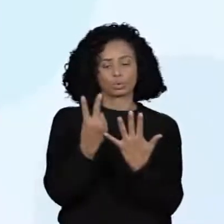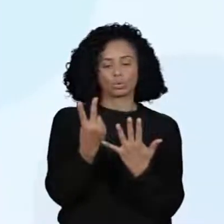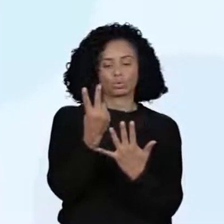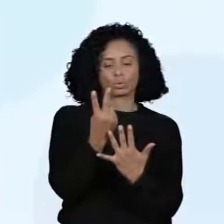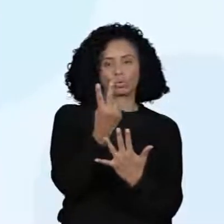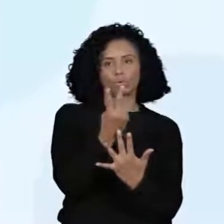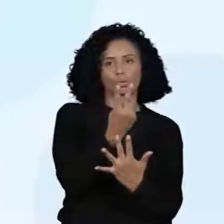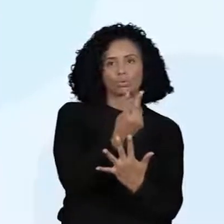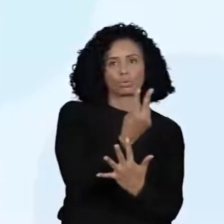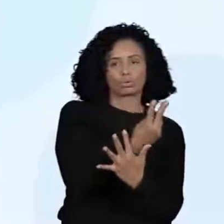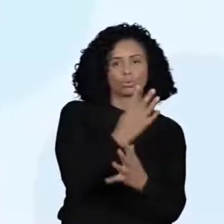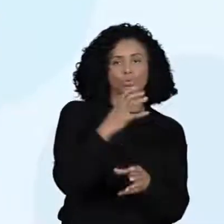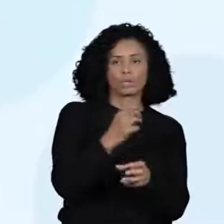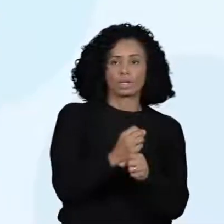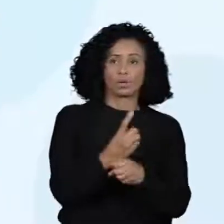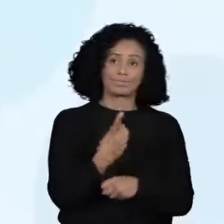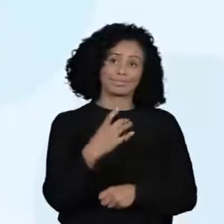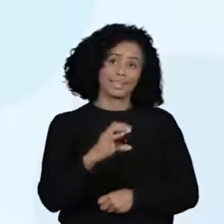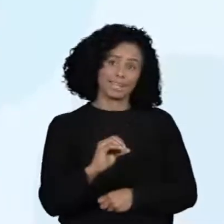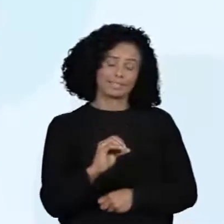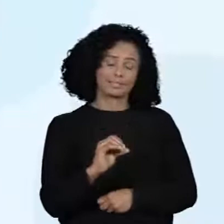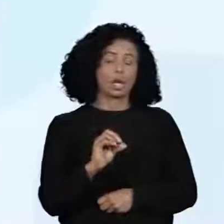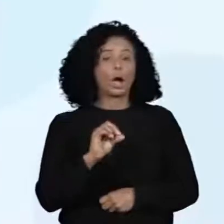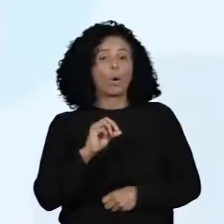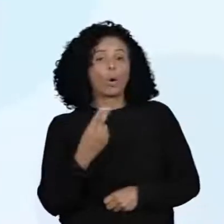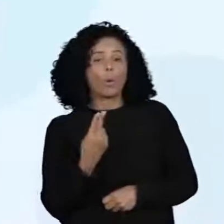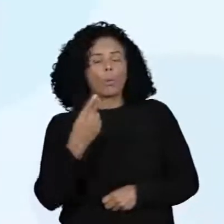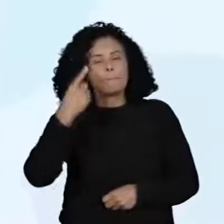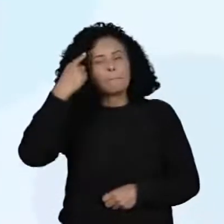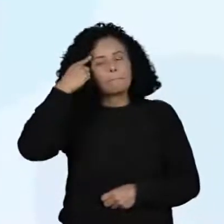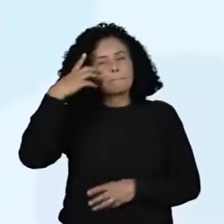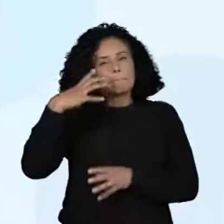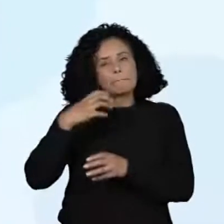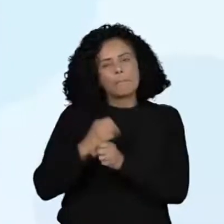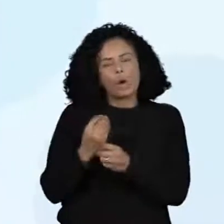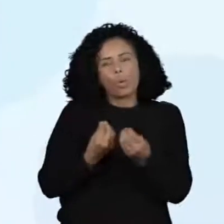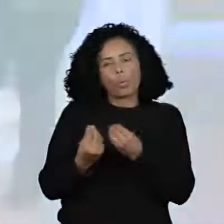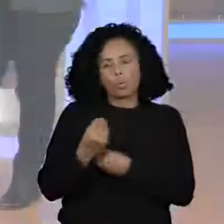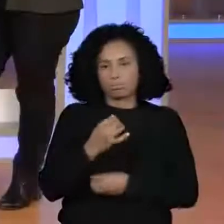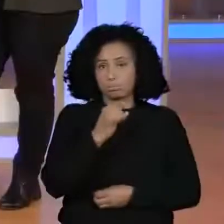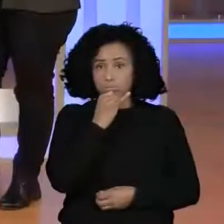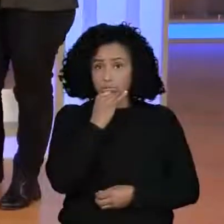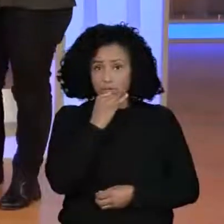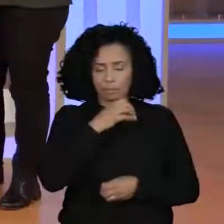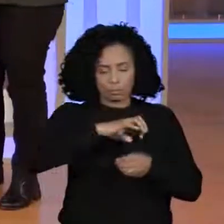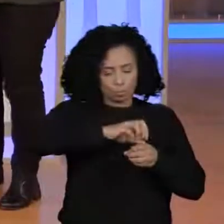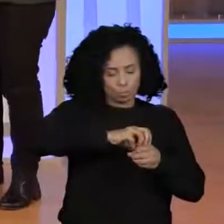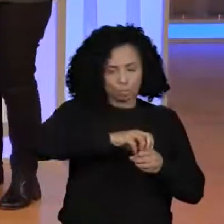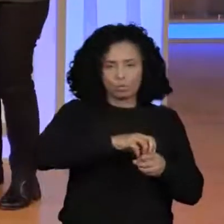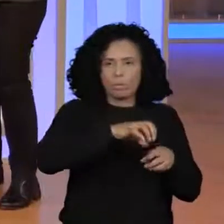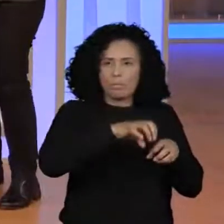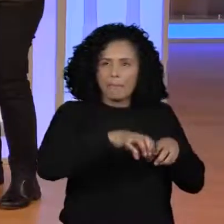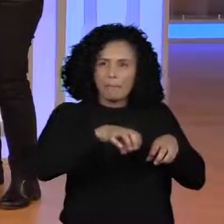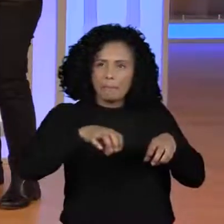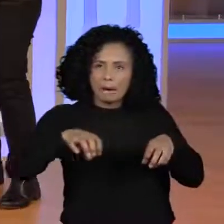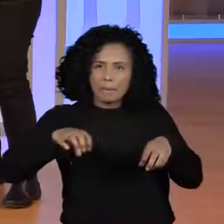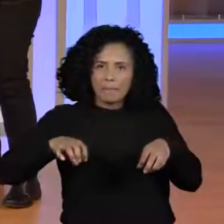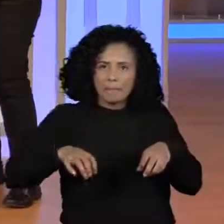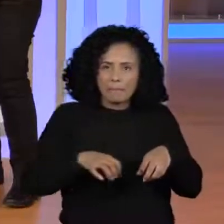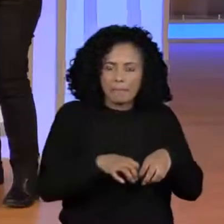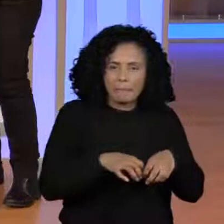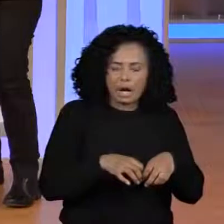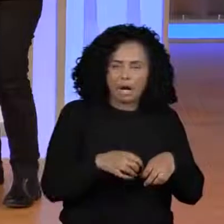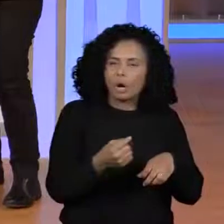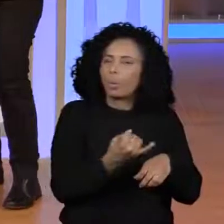também separar, pensar aí na sua cabeça 34 e aí começar a contar ali mais 10. Por exemplo, eu tenho aqui